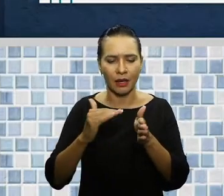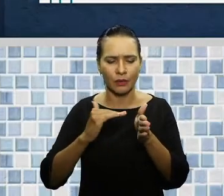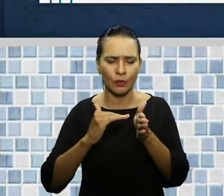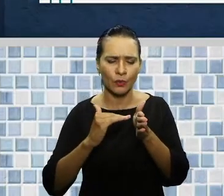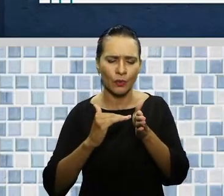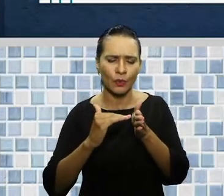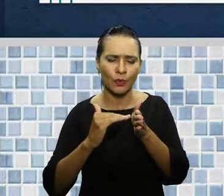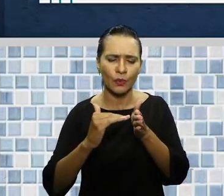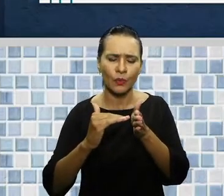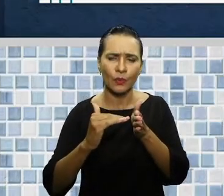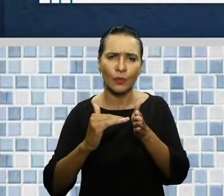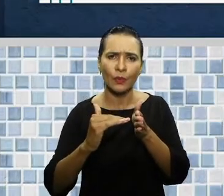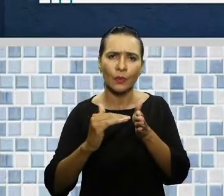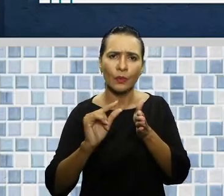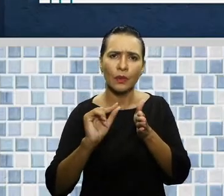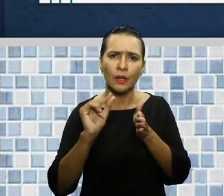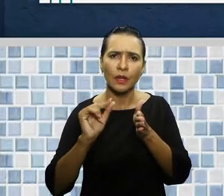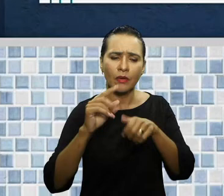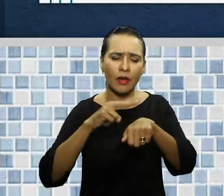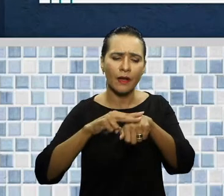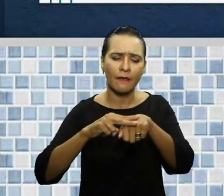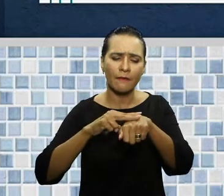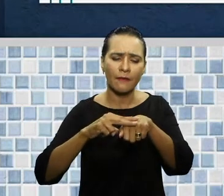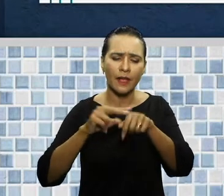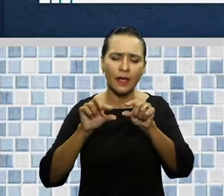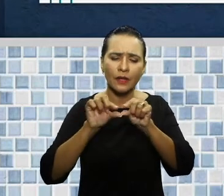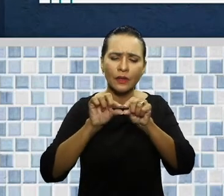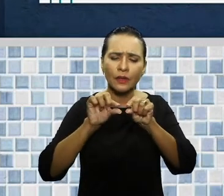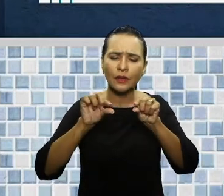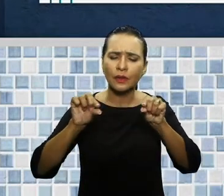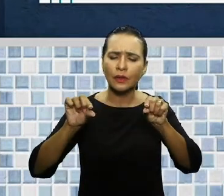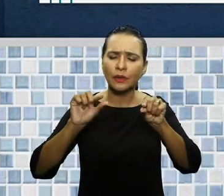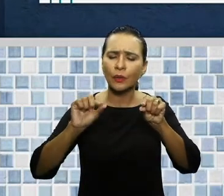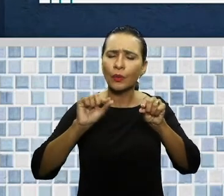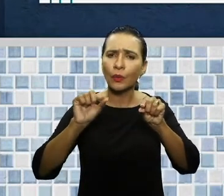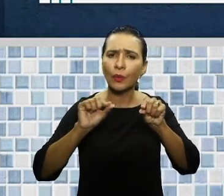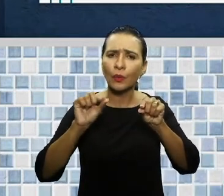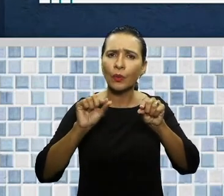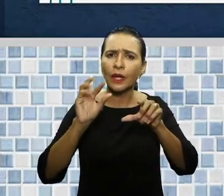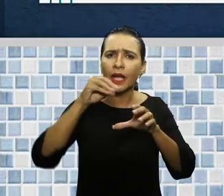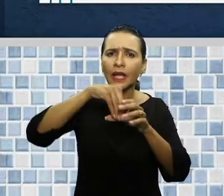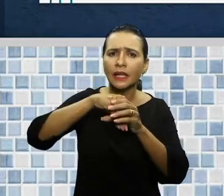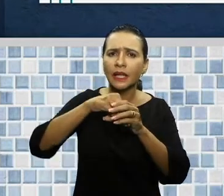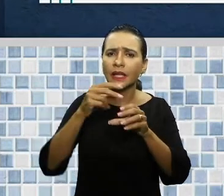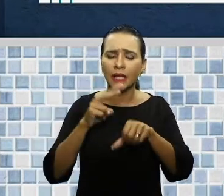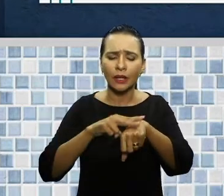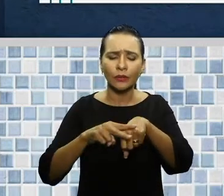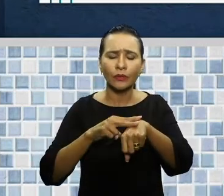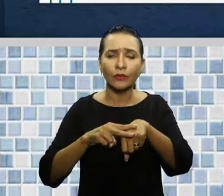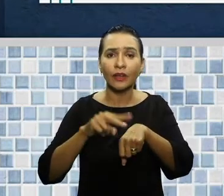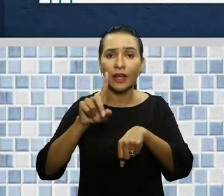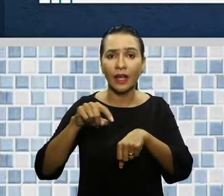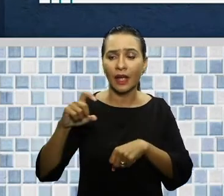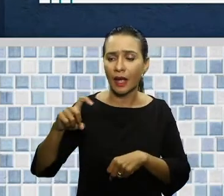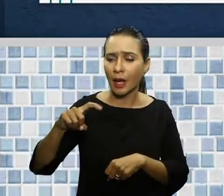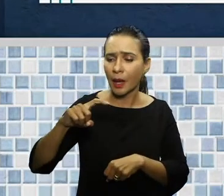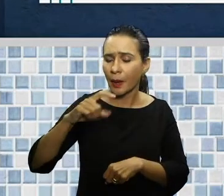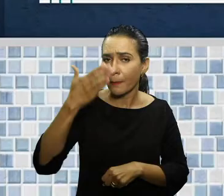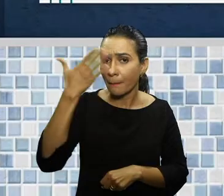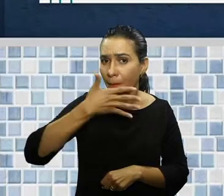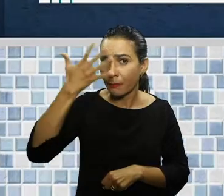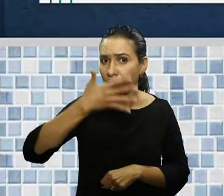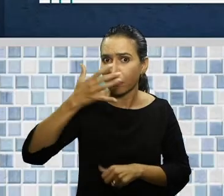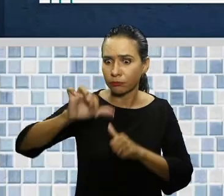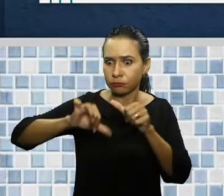película verde naquela água. E aquela película verde nada mais é do que bactérias que estão se